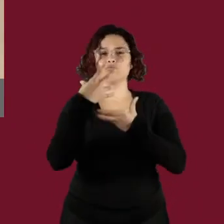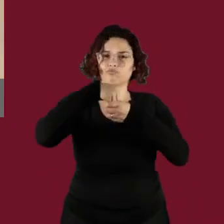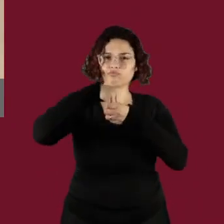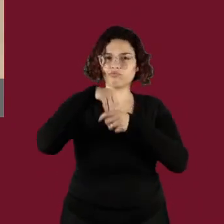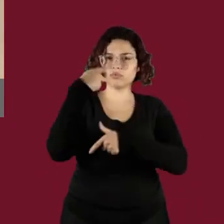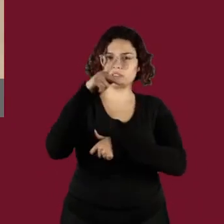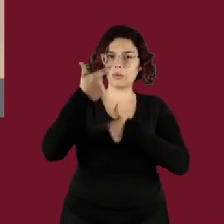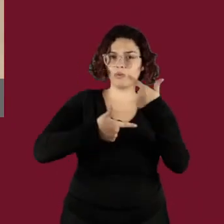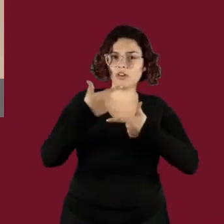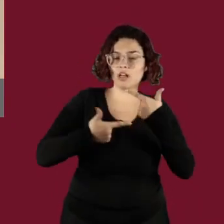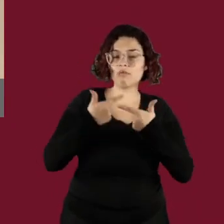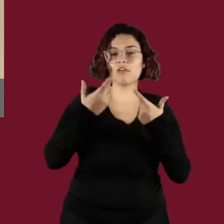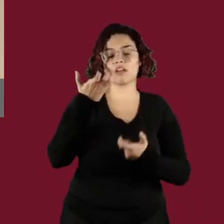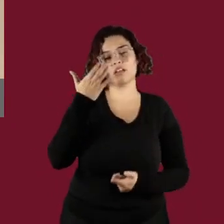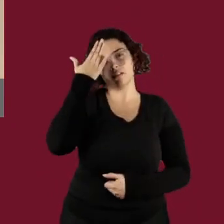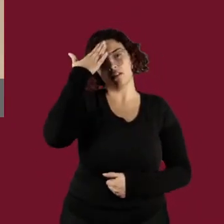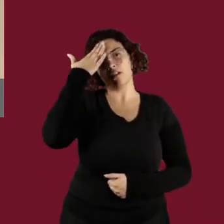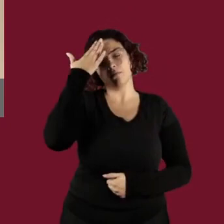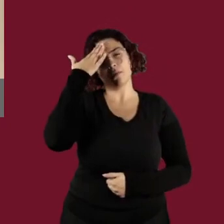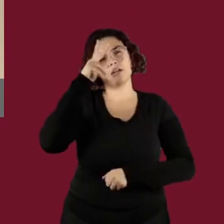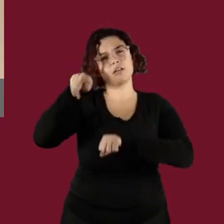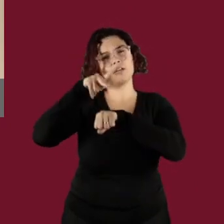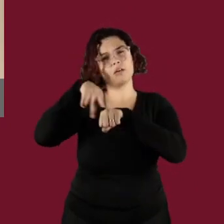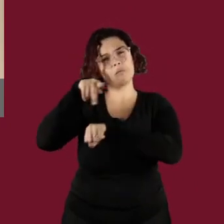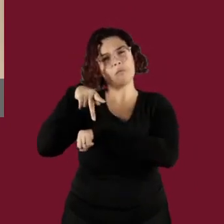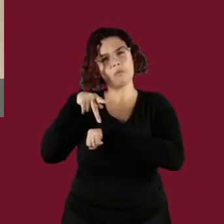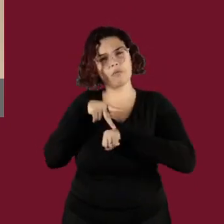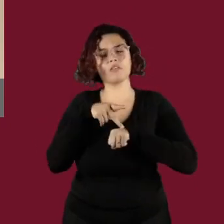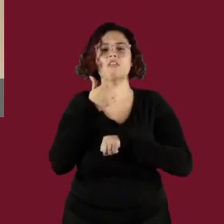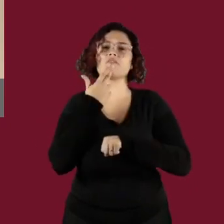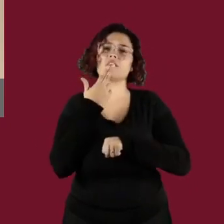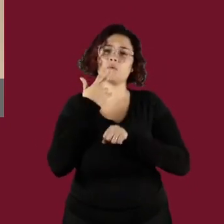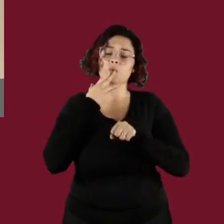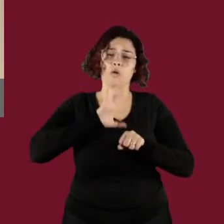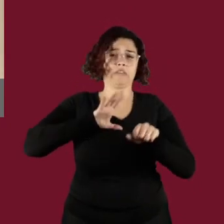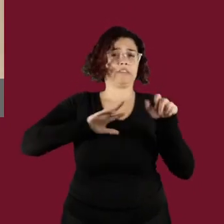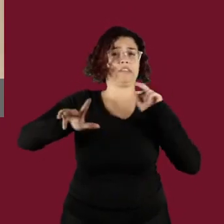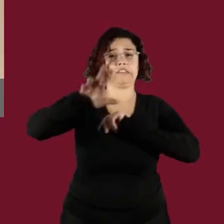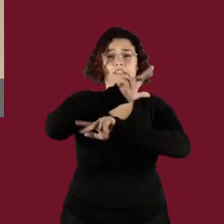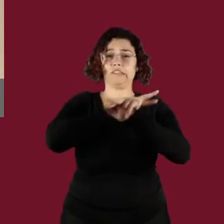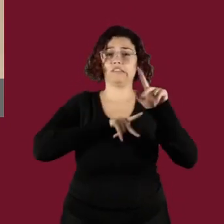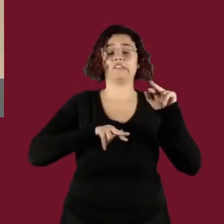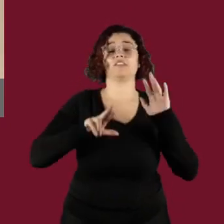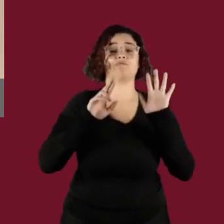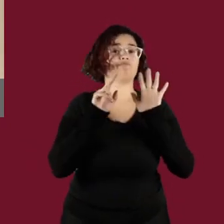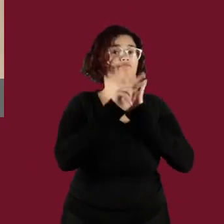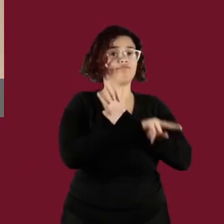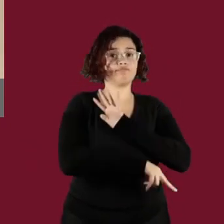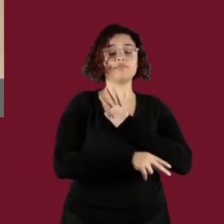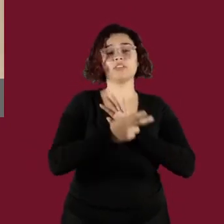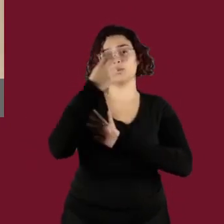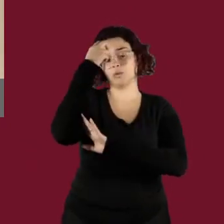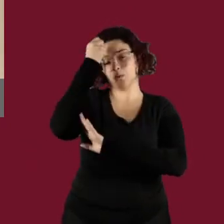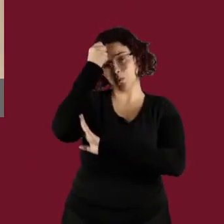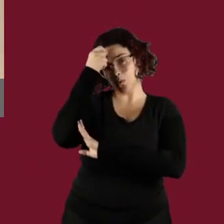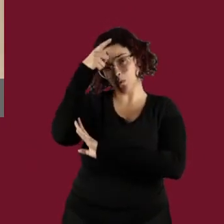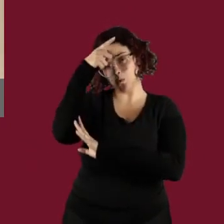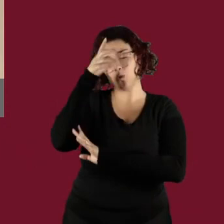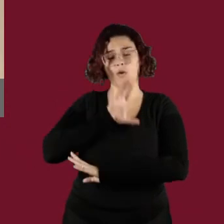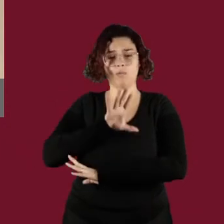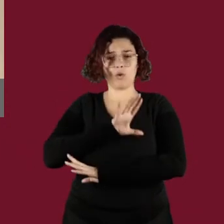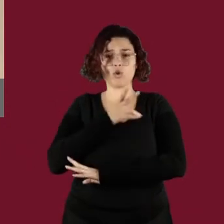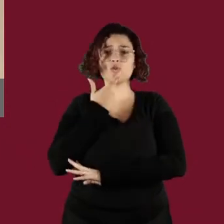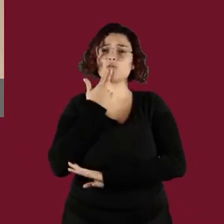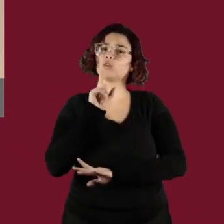de vocês, porque nós sabemos, os países de língua portuguesa têm uma cultura diversa e riquíssima, né, para além da língua portuguesa, né, é como o